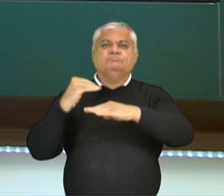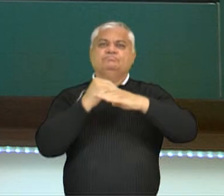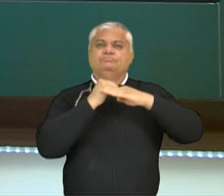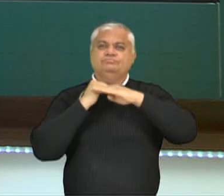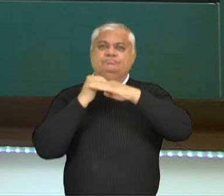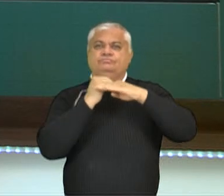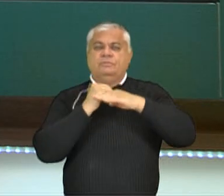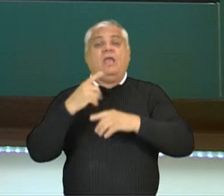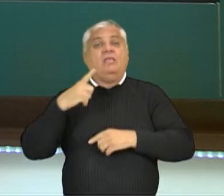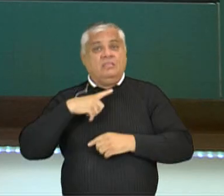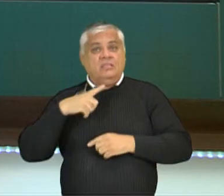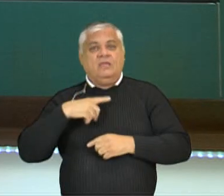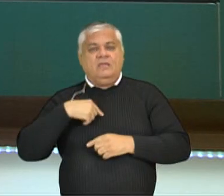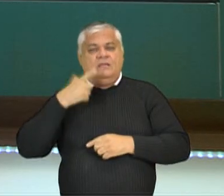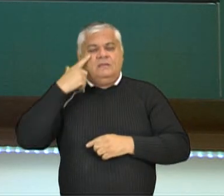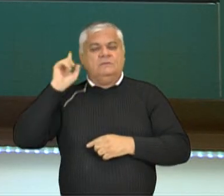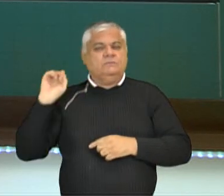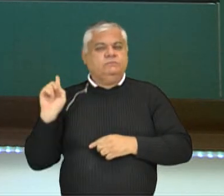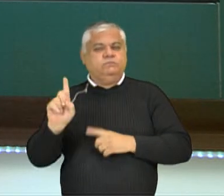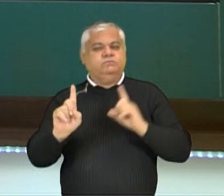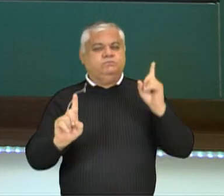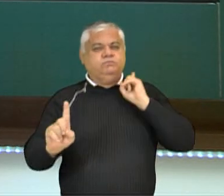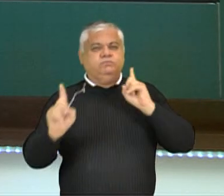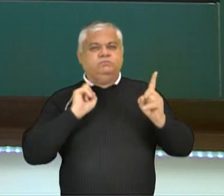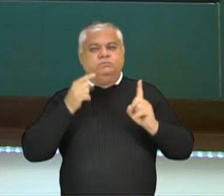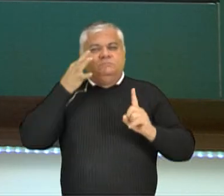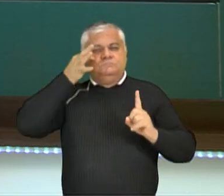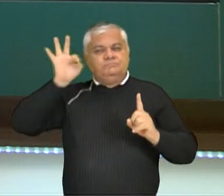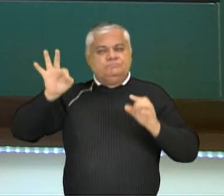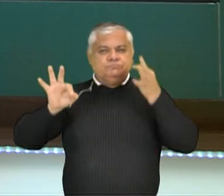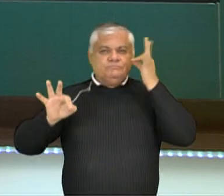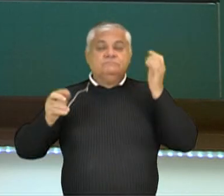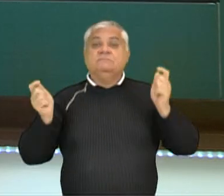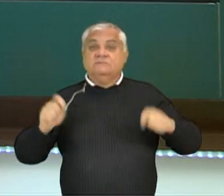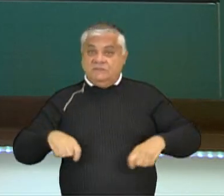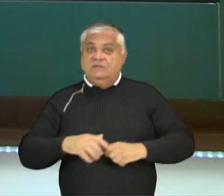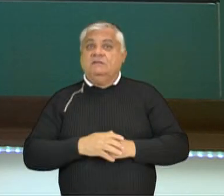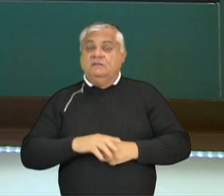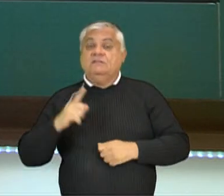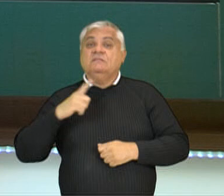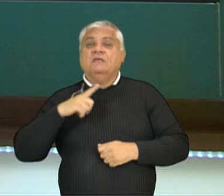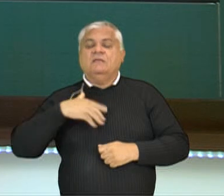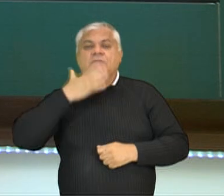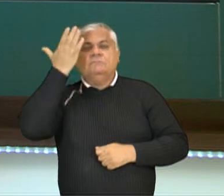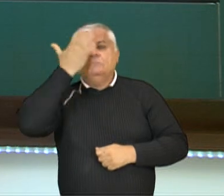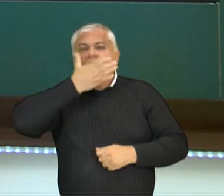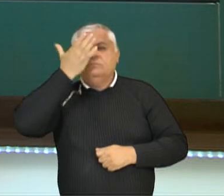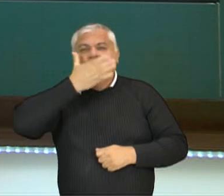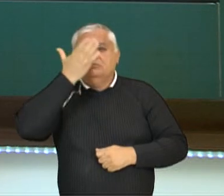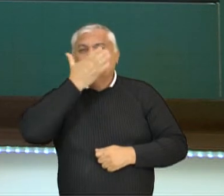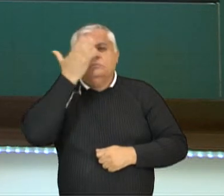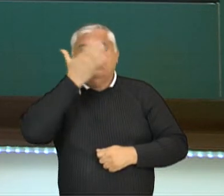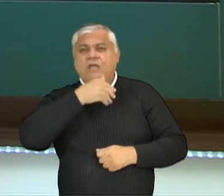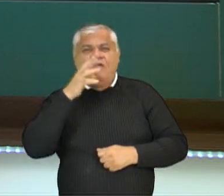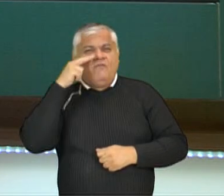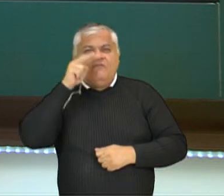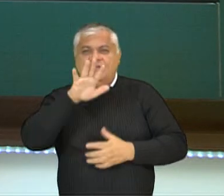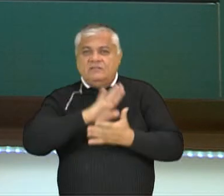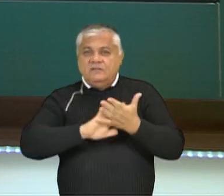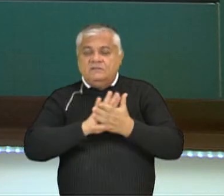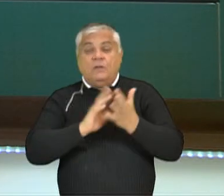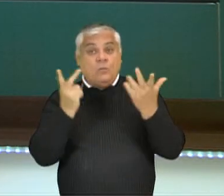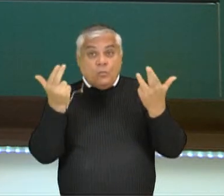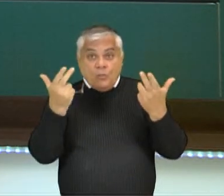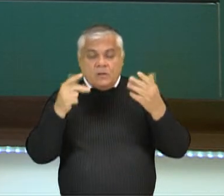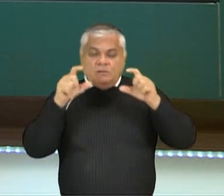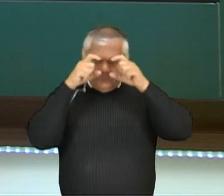conseguem identificar vultos, tem atletas que conseguem identificar, não conseguem identificar a mão à frente. Então, para ficar todo mundo igual,